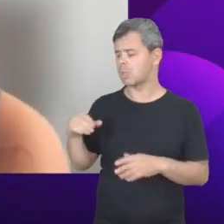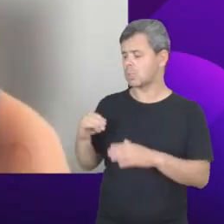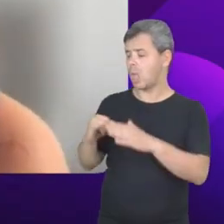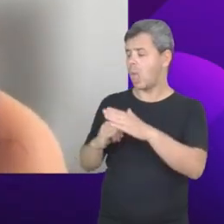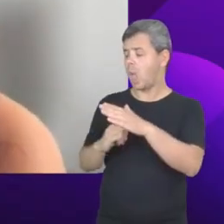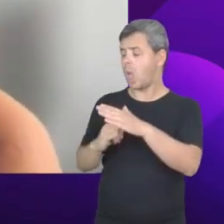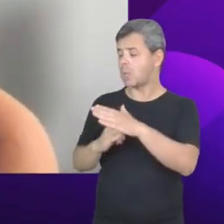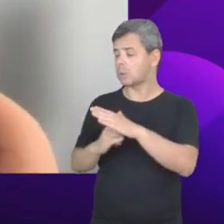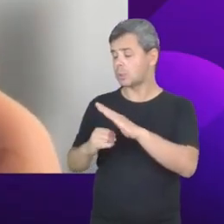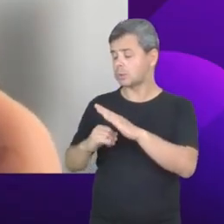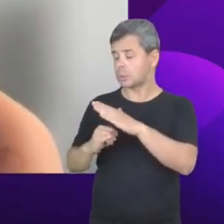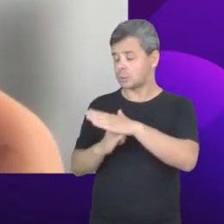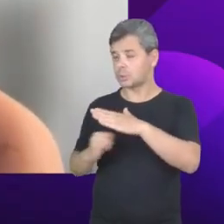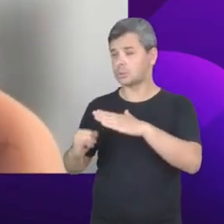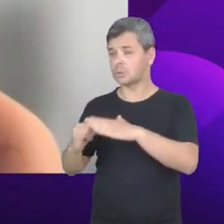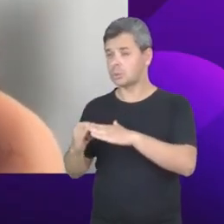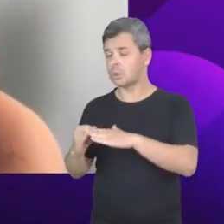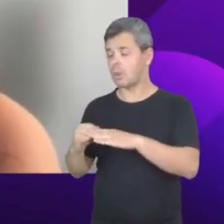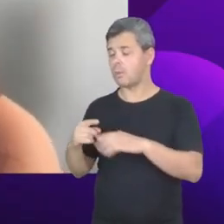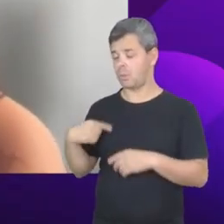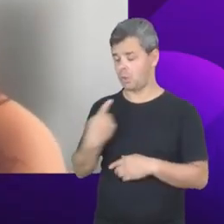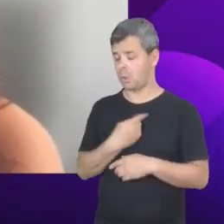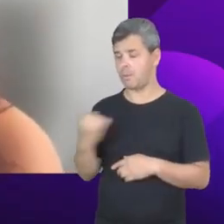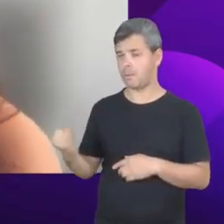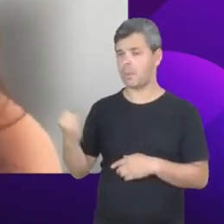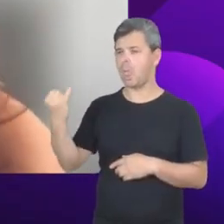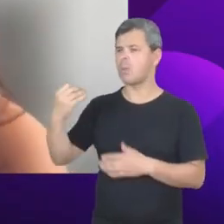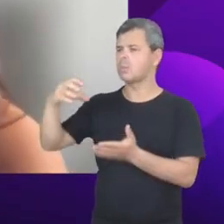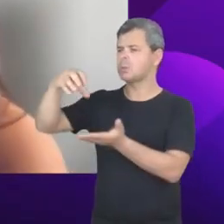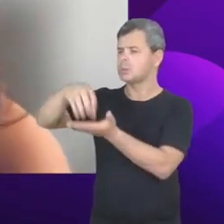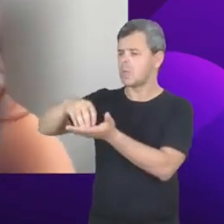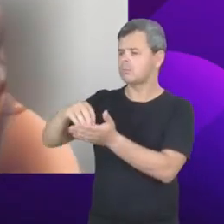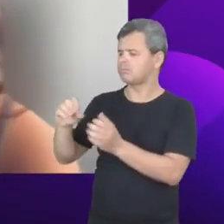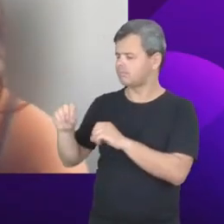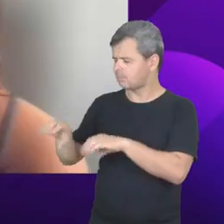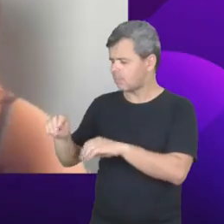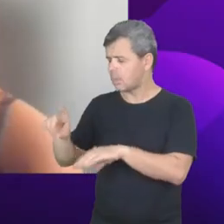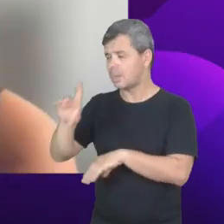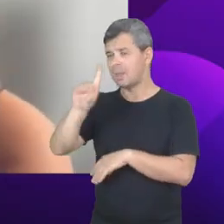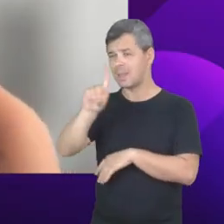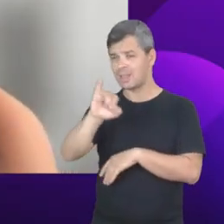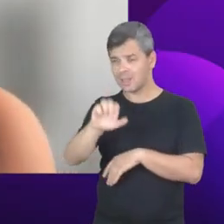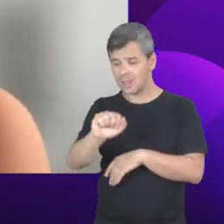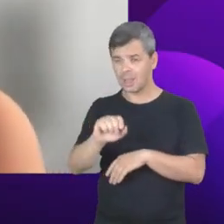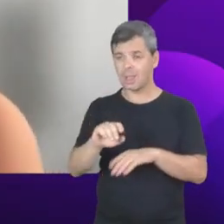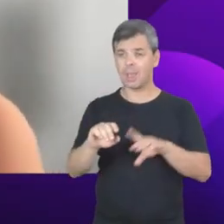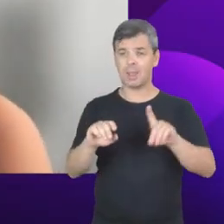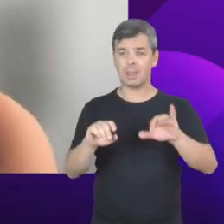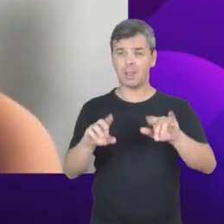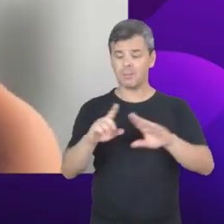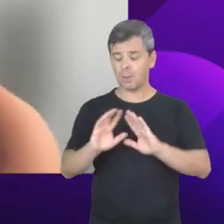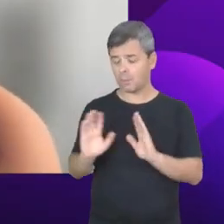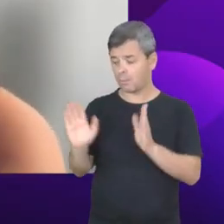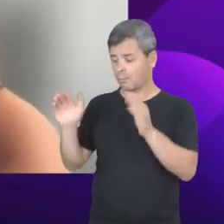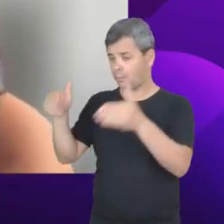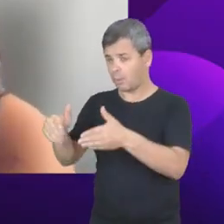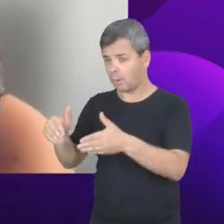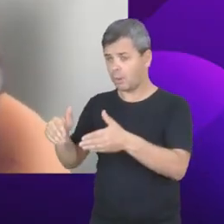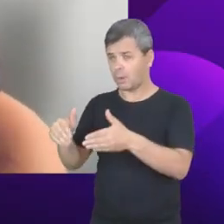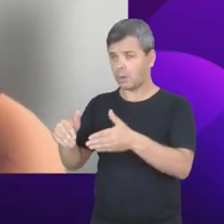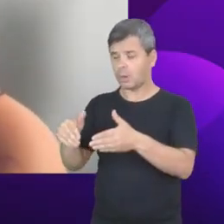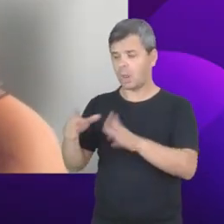entidades estudantis que são tão importantes para a gente, centros acadêmicos, diretórios, DCEs e a própria UNE, foram colocadas